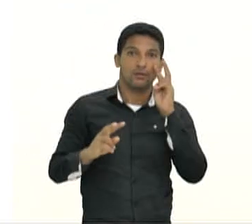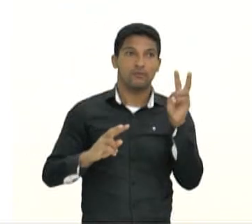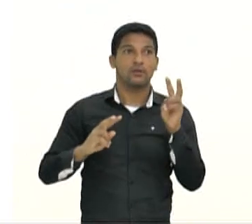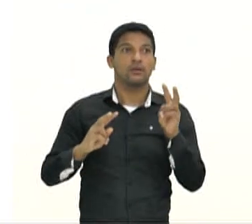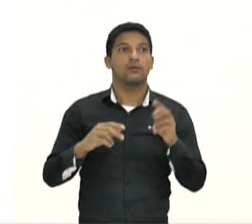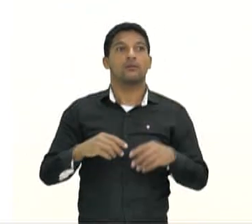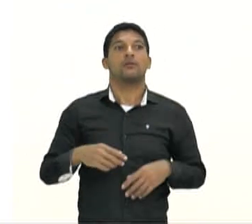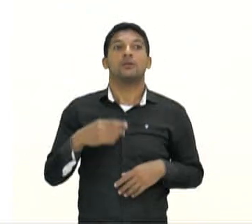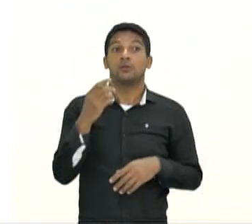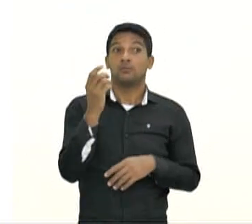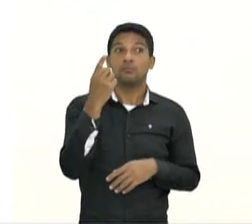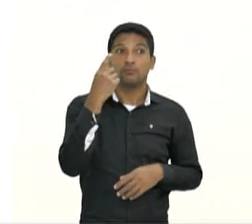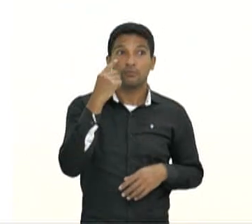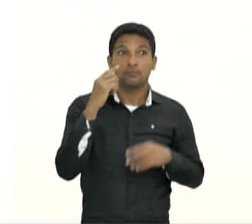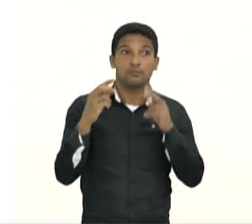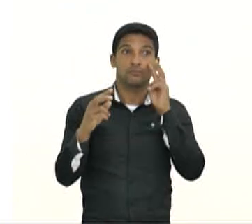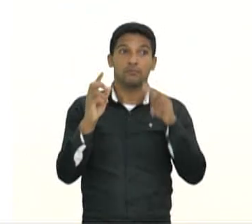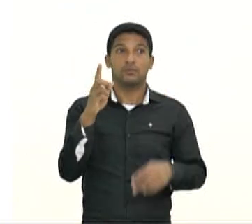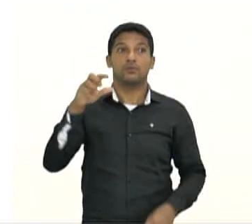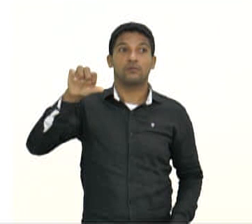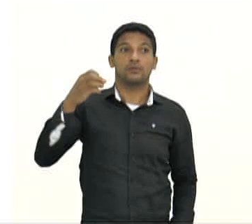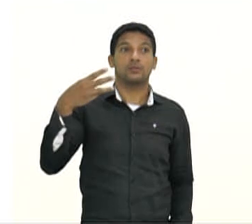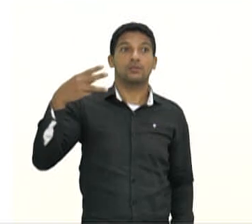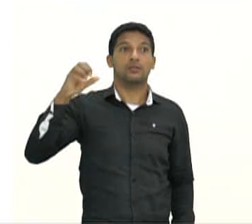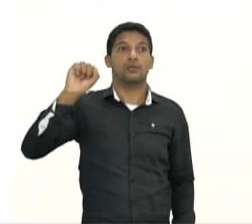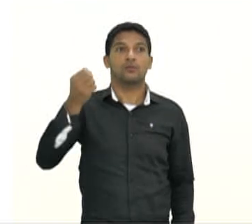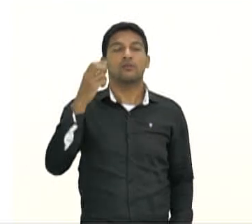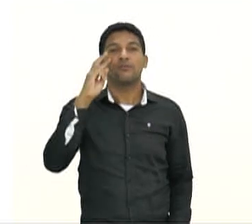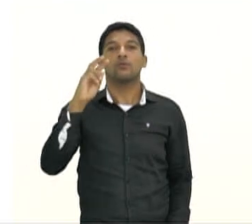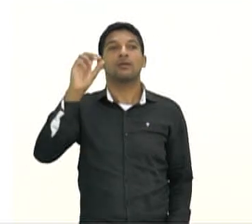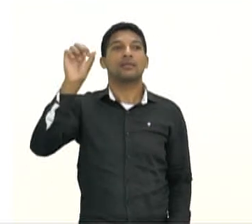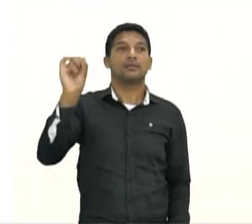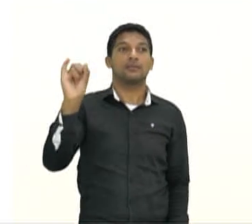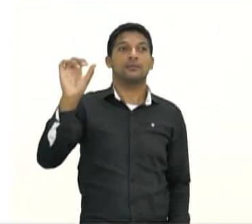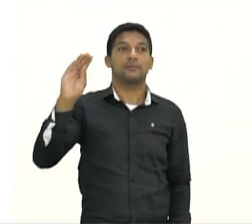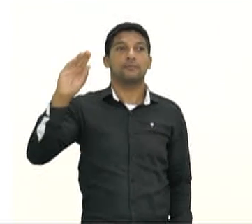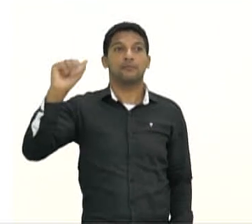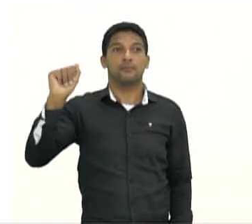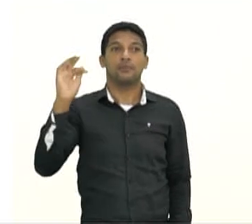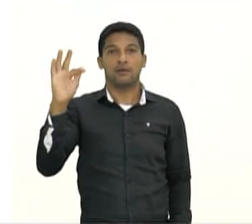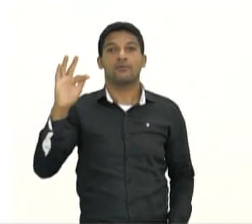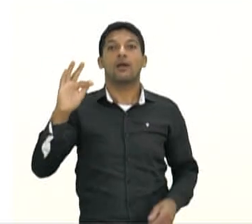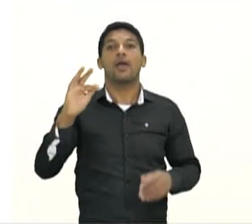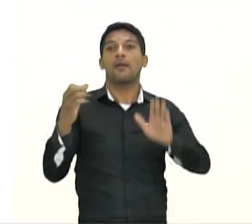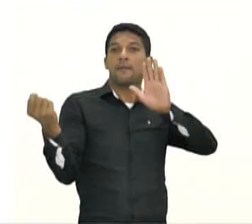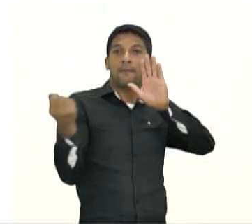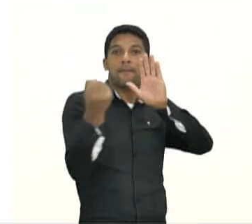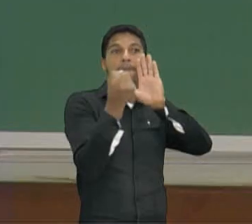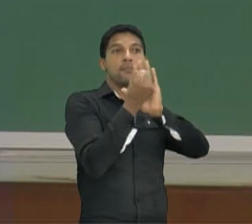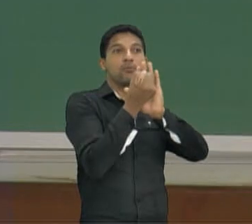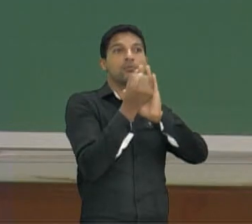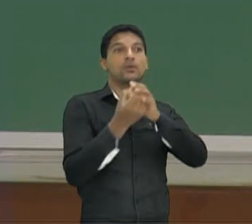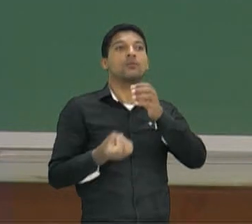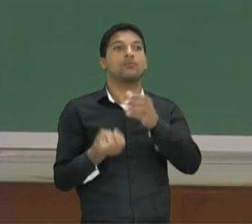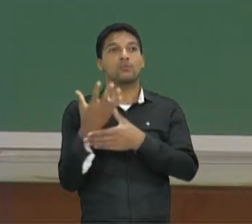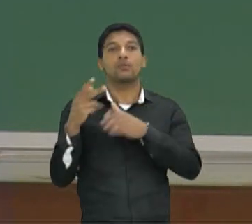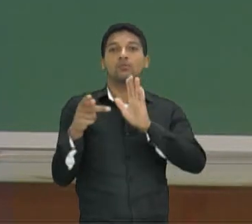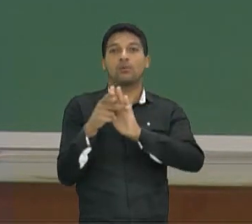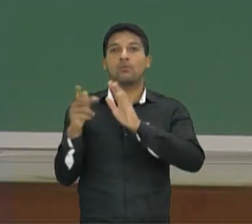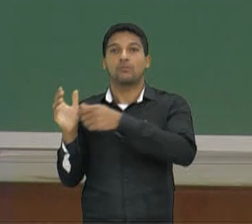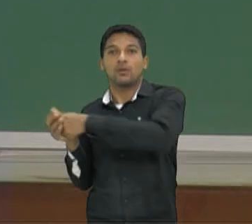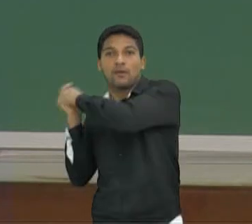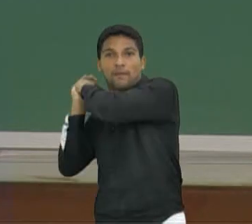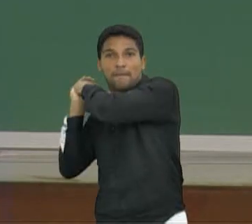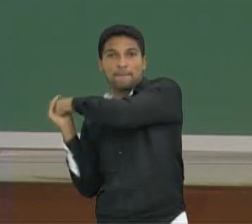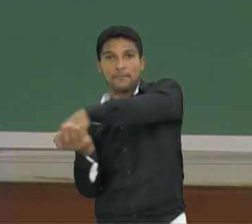Internacional de Beisebol, que é essa entidade aqui que está nesta imagem. Só que para melhor difundir o beisebol e para levá-lo, como